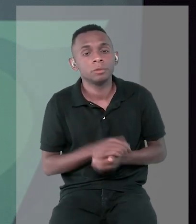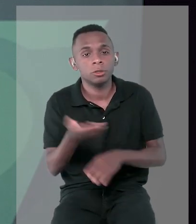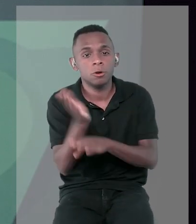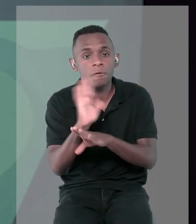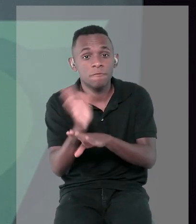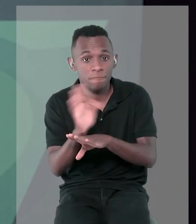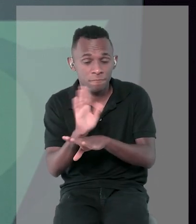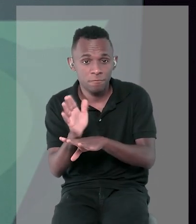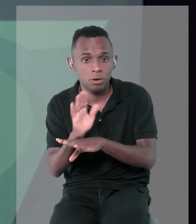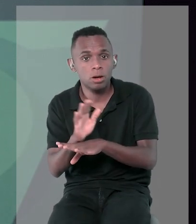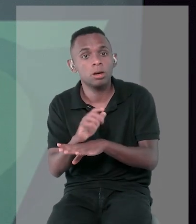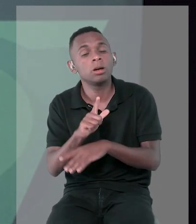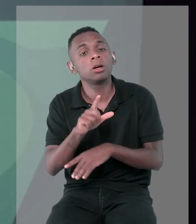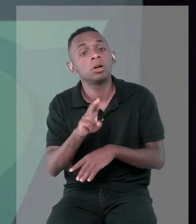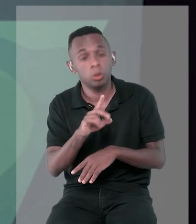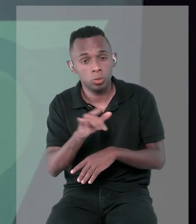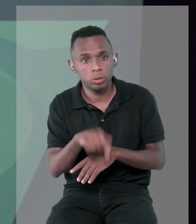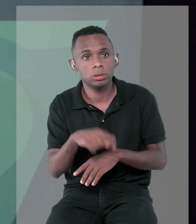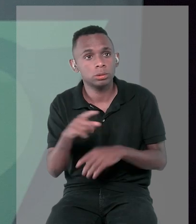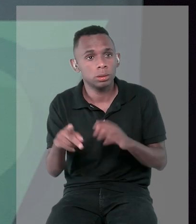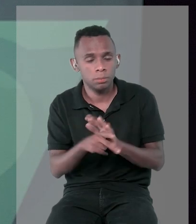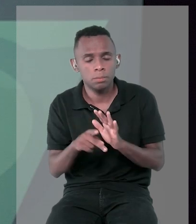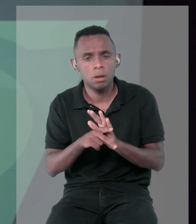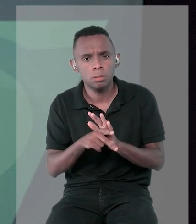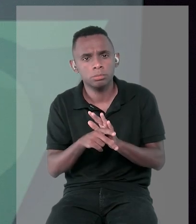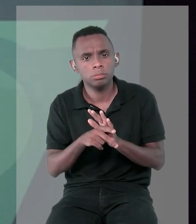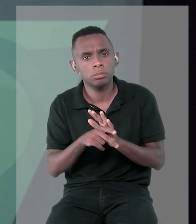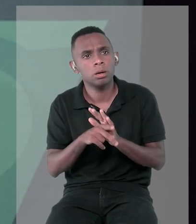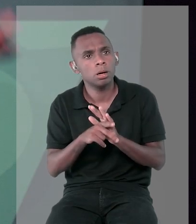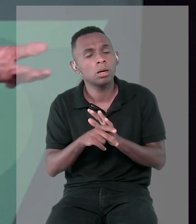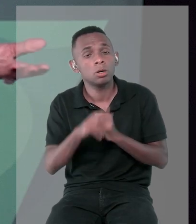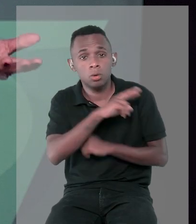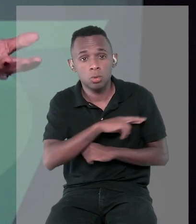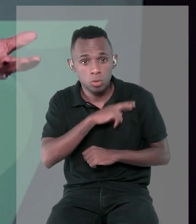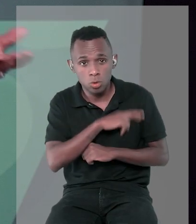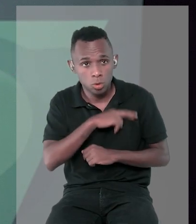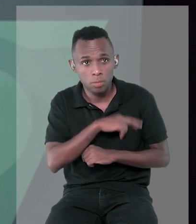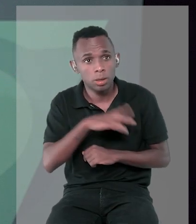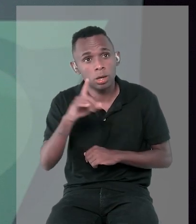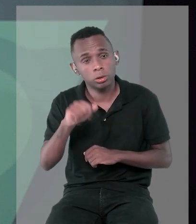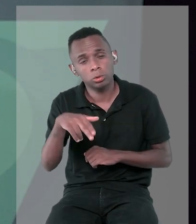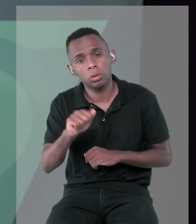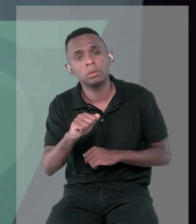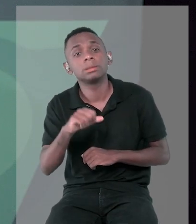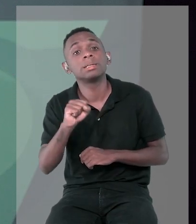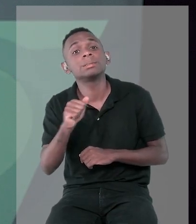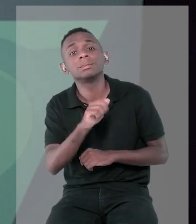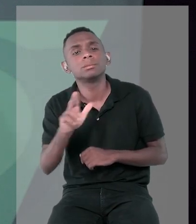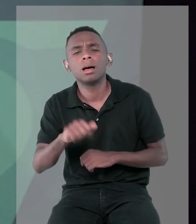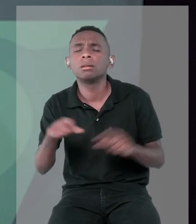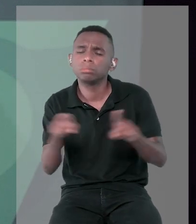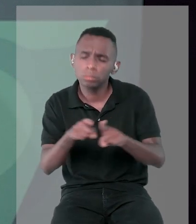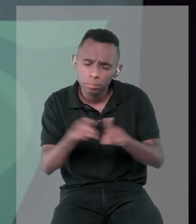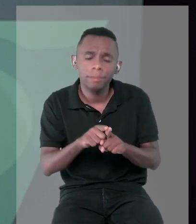o filme do Luiz Fernando, que é Lavoura Arcaica, que é do romance Radon Nassar, é uma obra de arte.